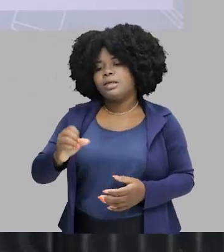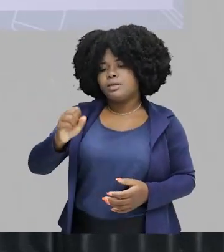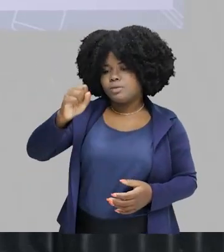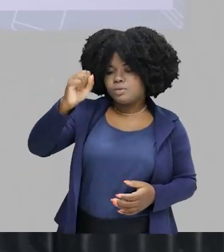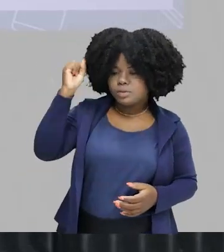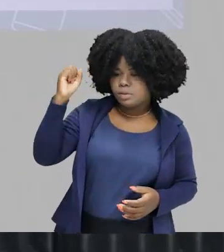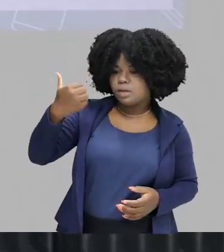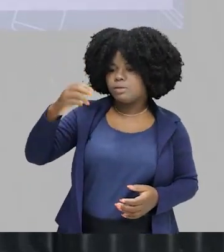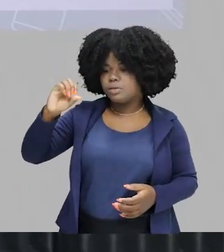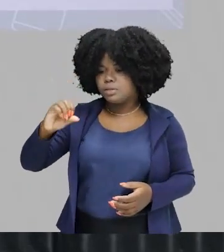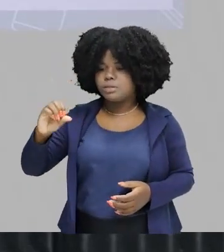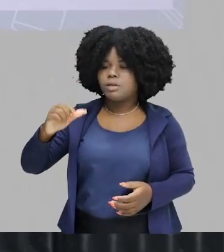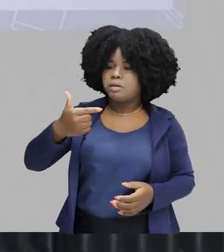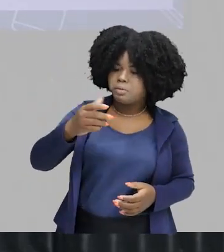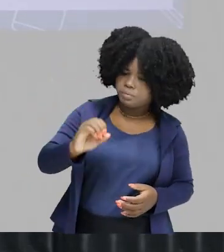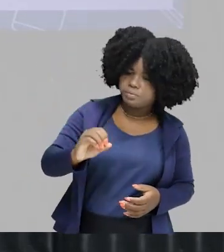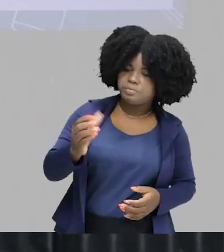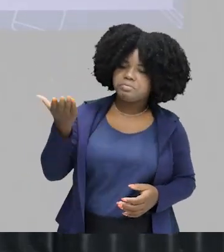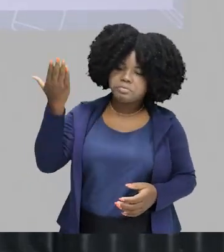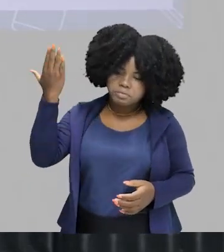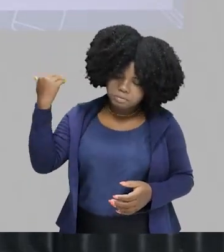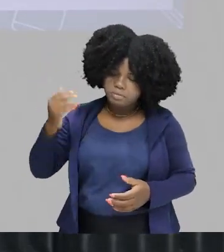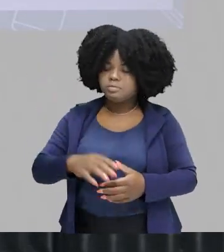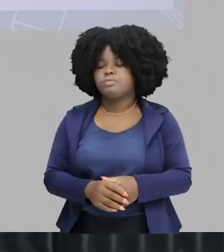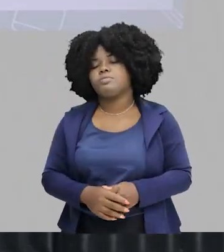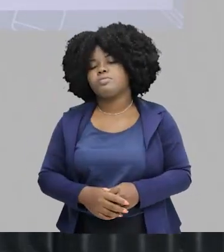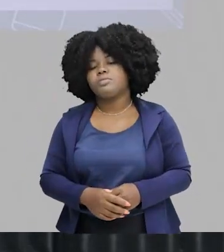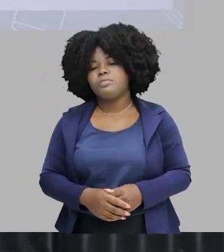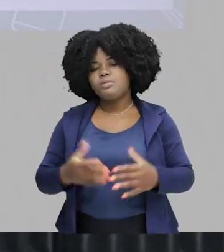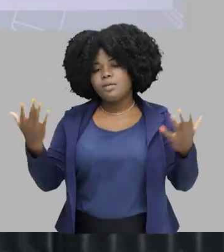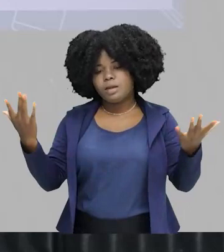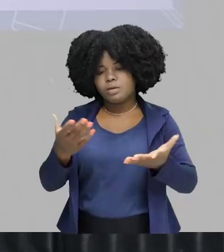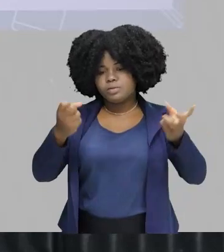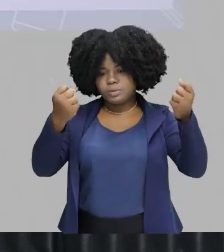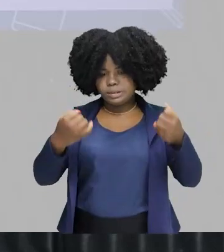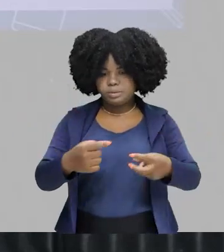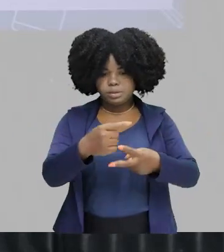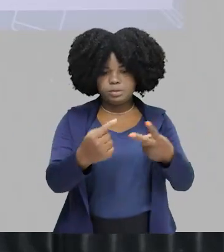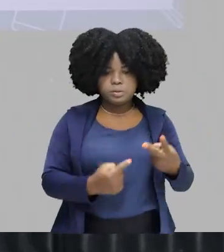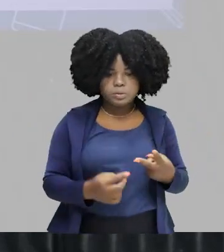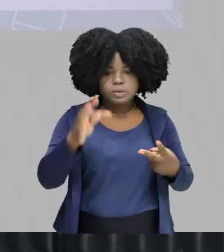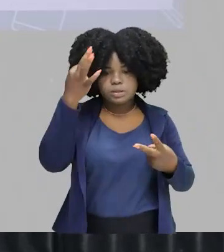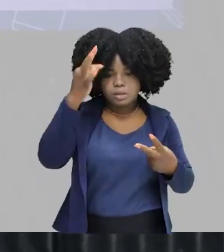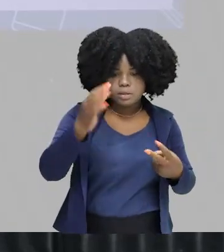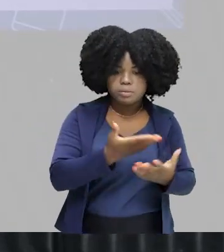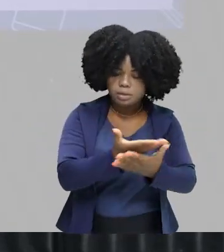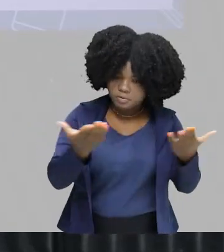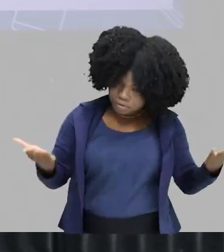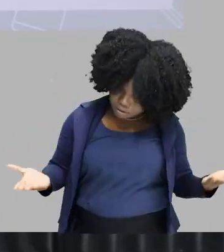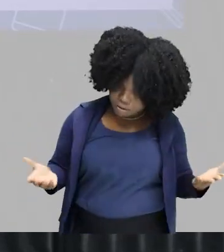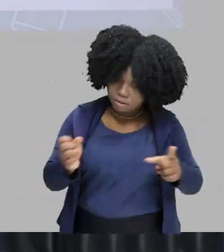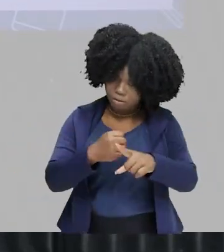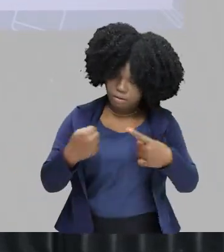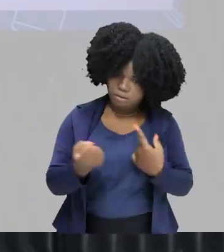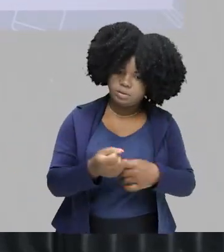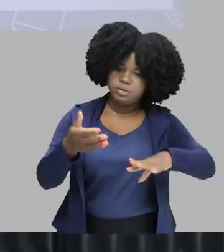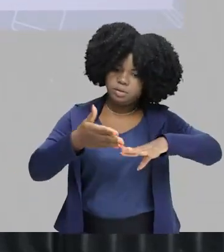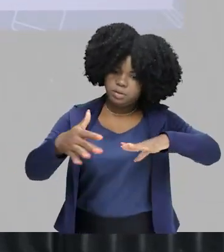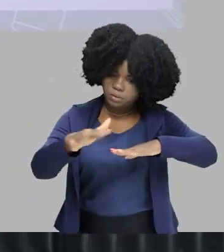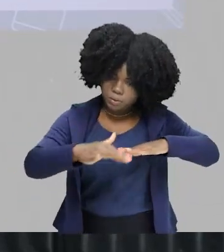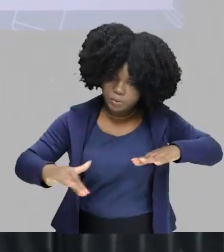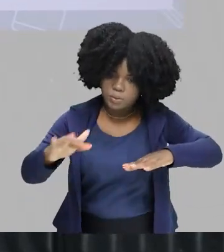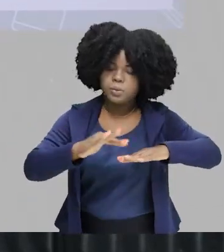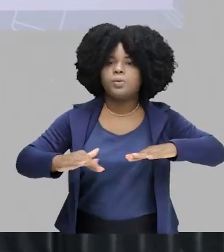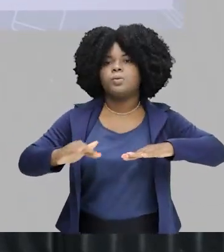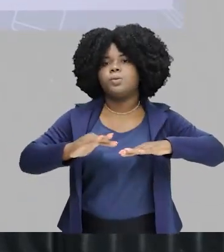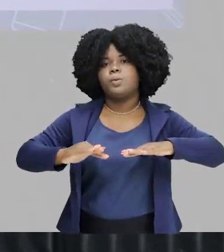esses autores que eu vou te falar agora, que não são autores que você está muito acostumado, são autores da sociologia contemporânea, são mais recentes